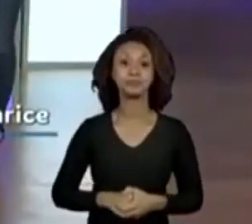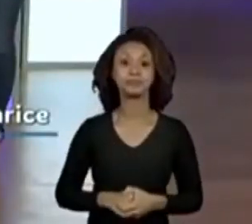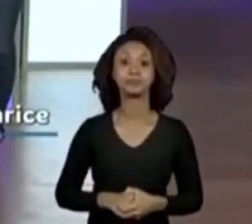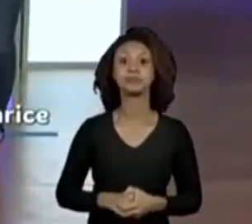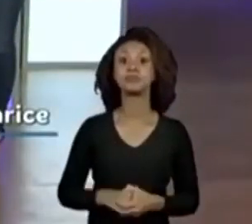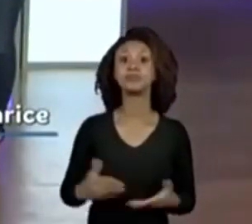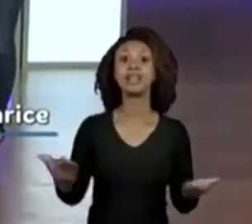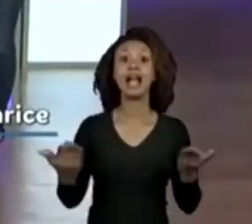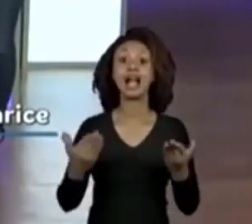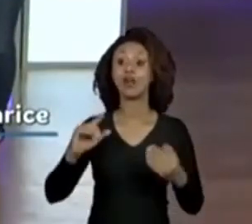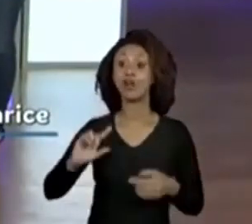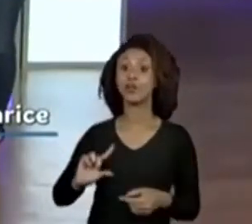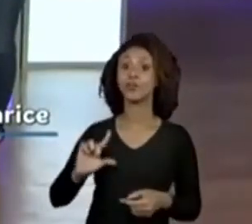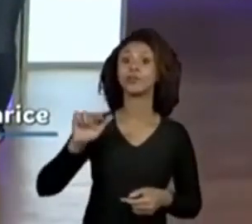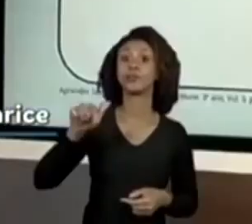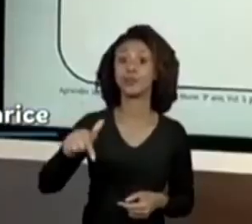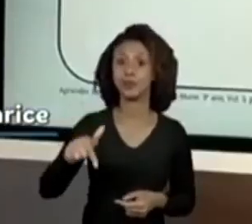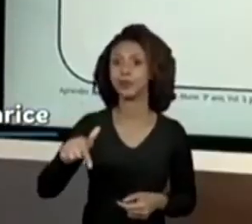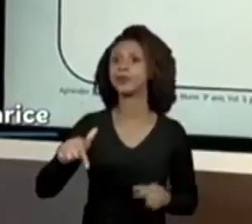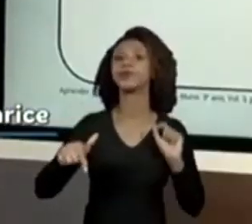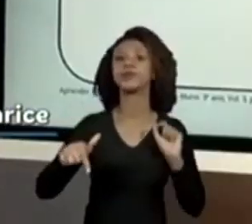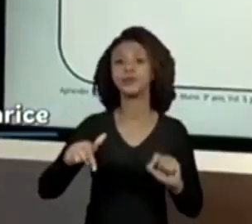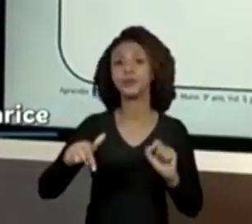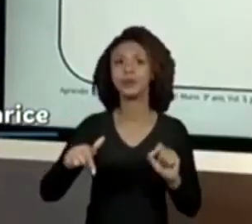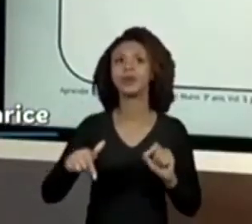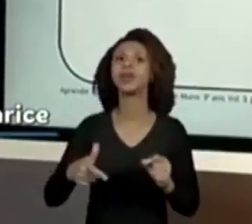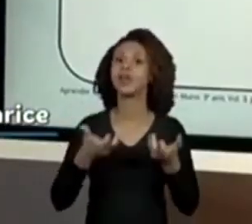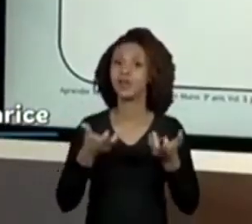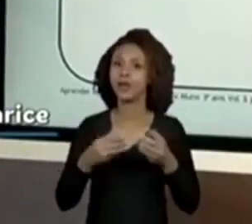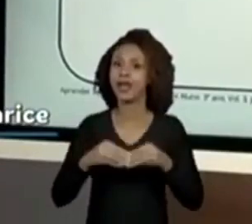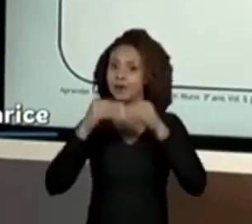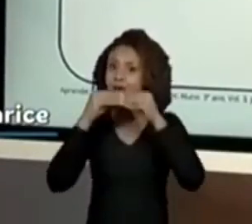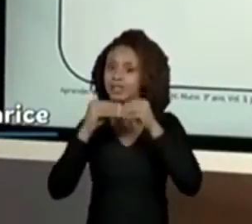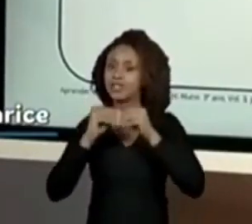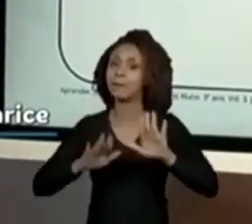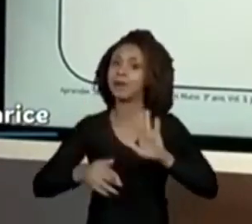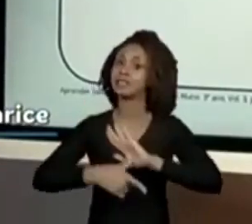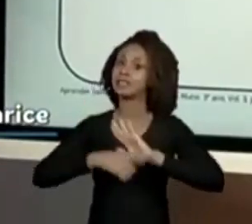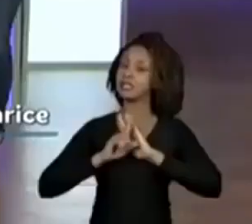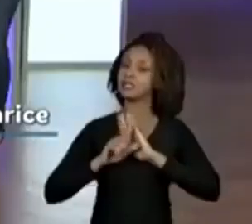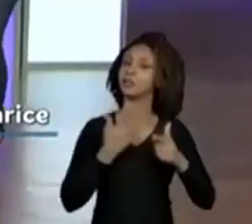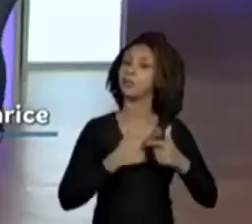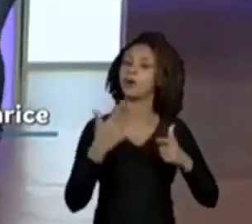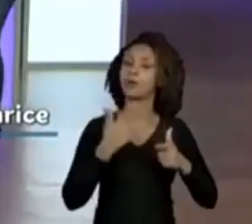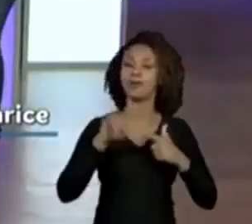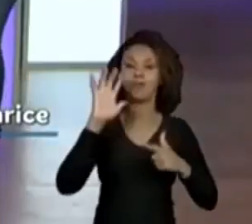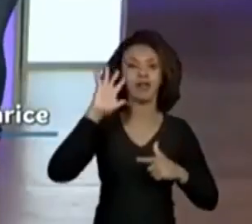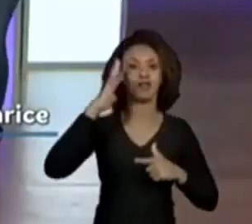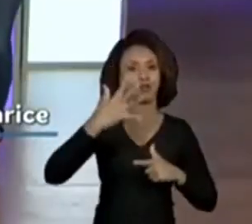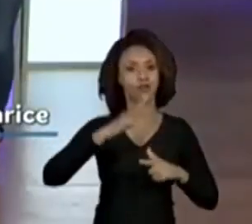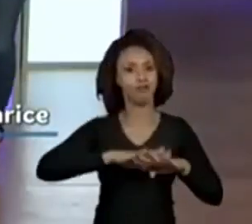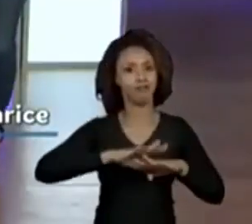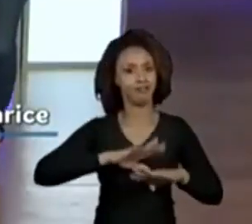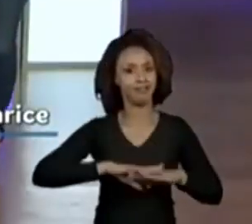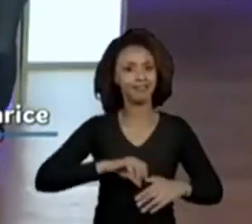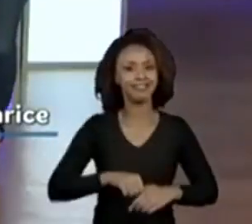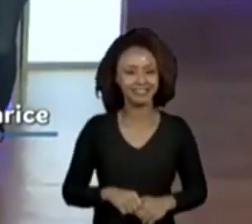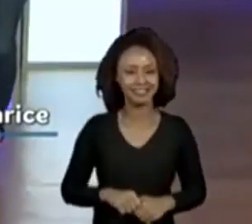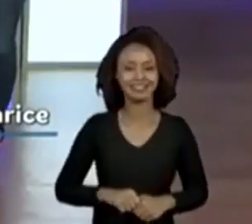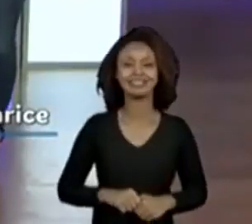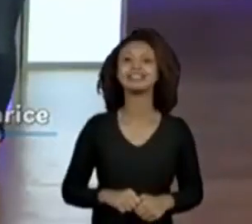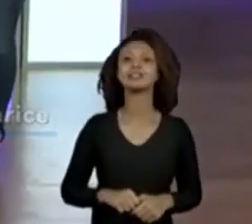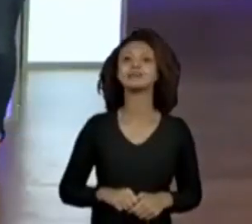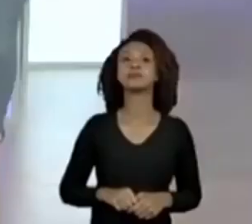nosso próximo problema, porque a gente quer lanchar, mas temos que resolver problemas antes de lanchar. Olha